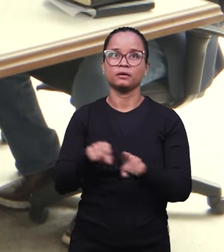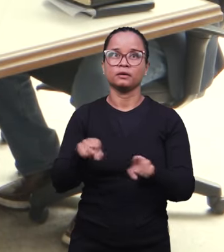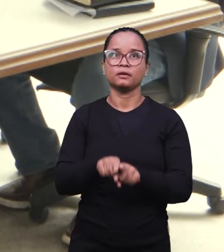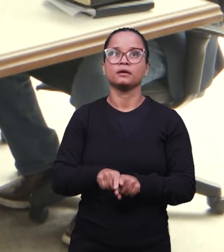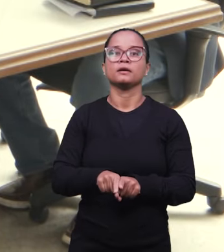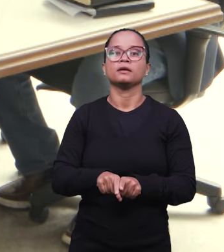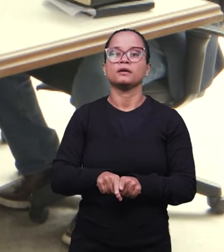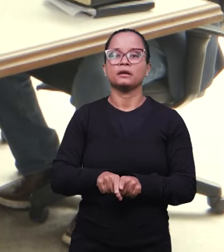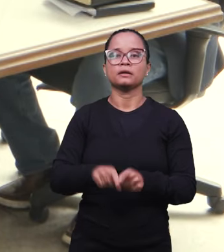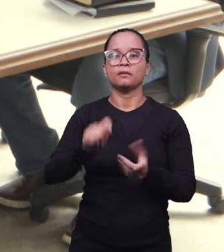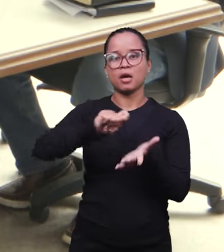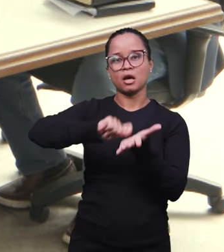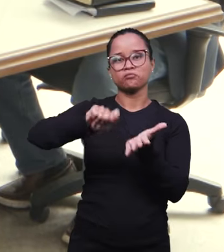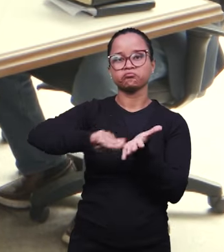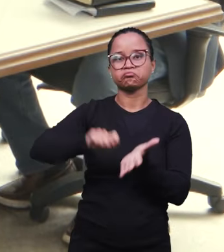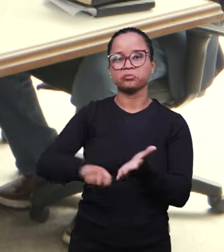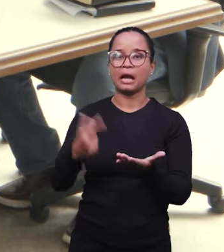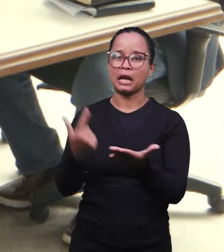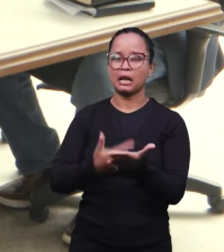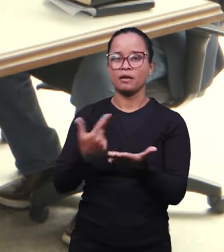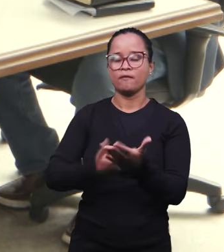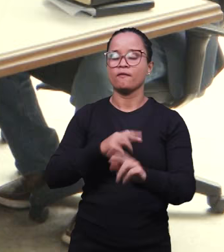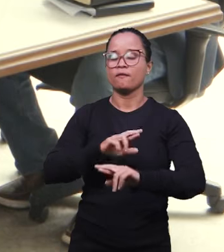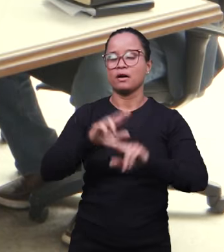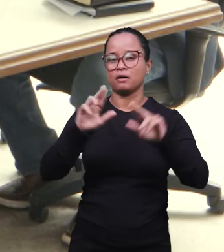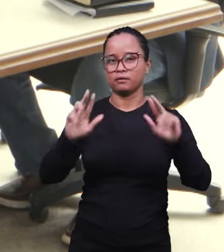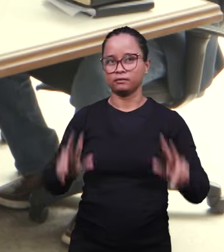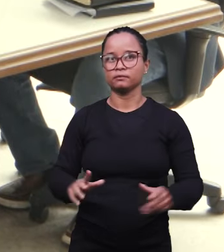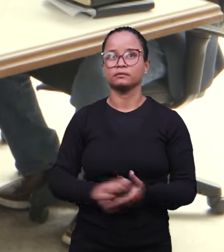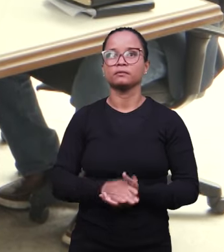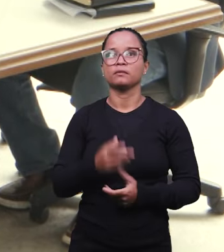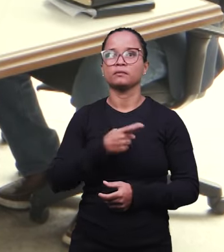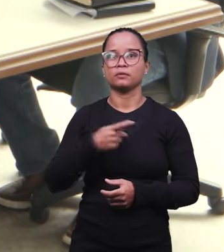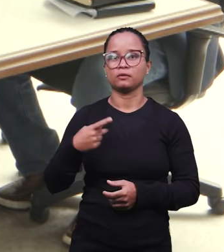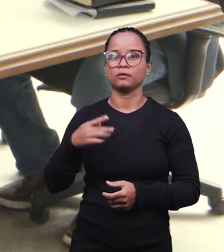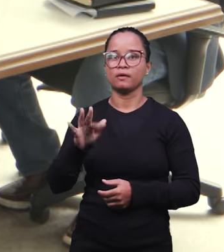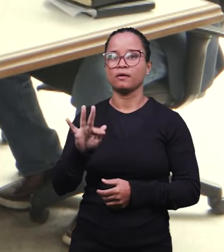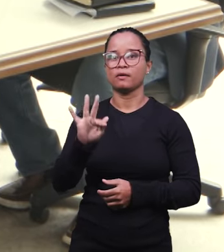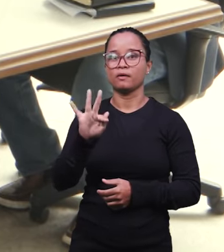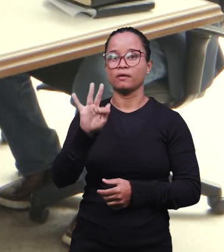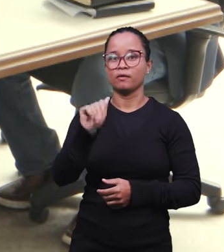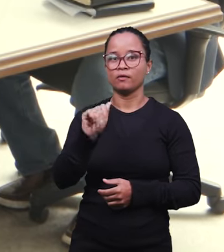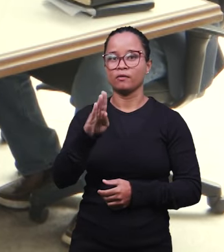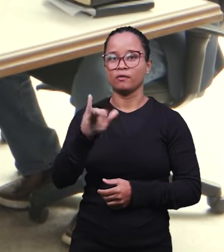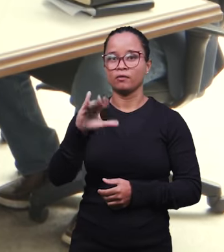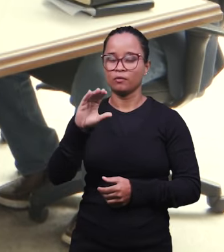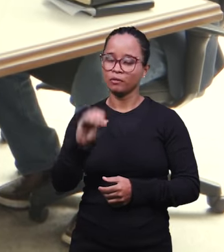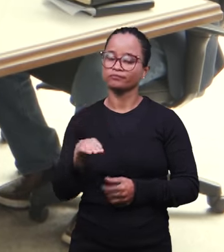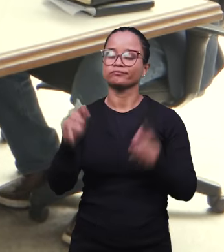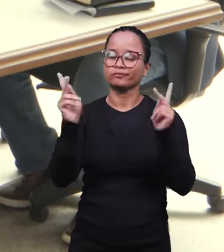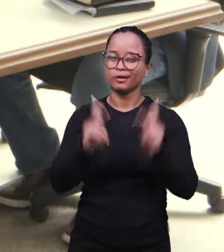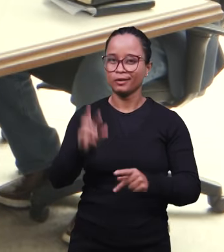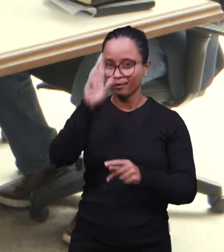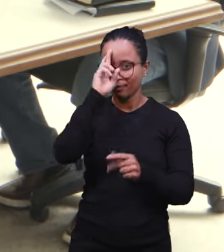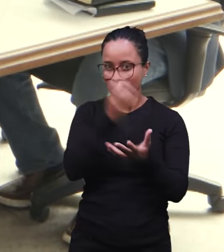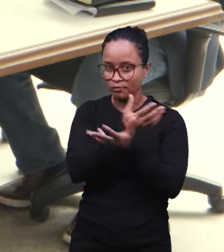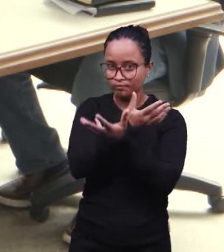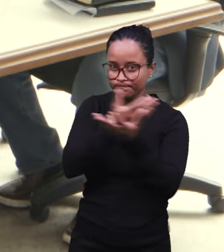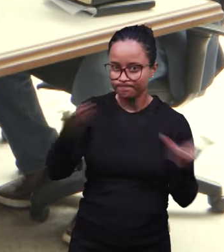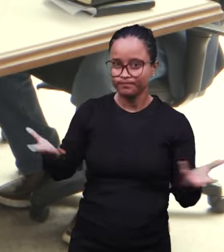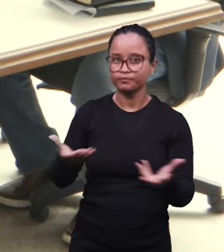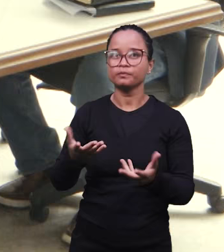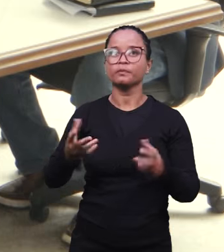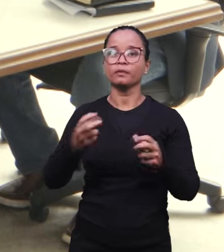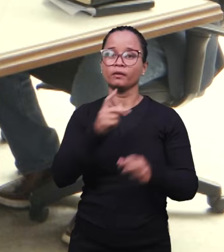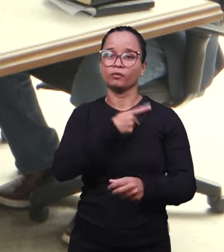vários livros que foram escritos, né? Pastor Fábio Lúcio. A paz do Senhor, pastores aqui presentes na mesa e os